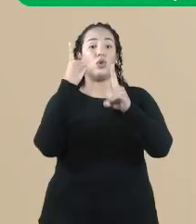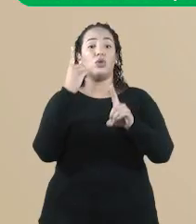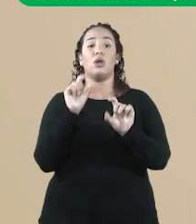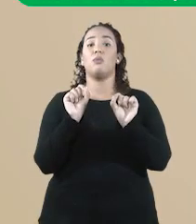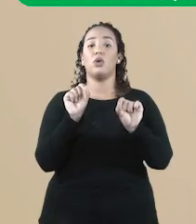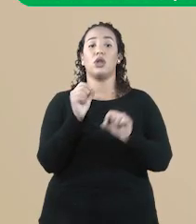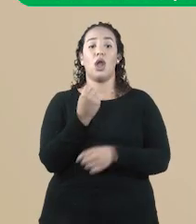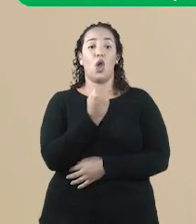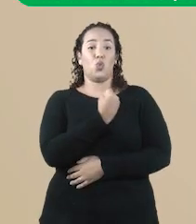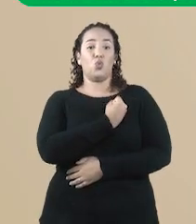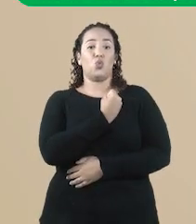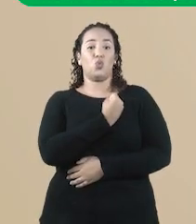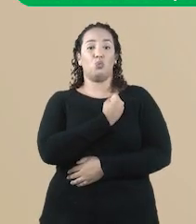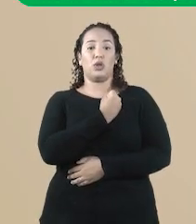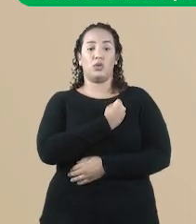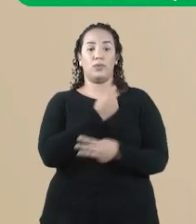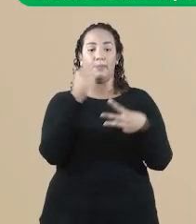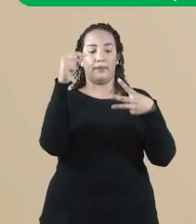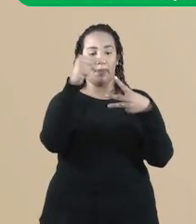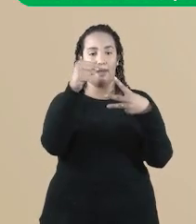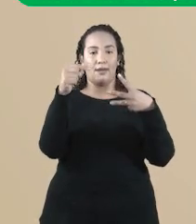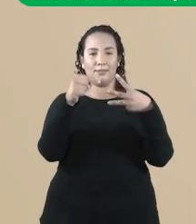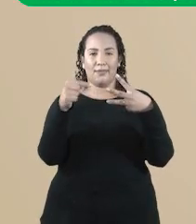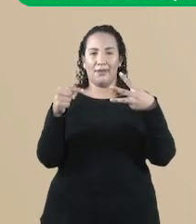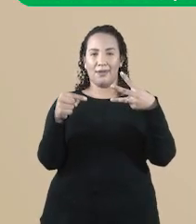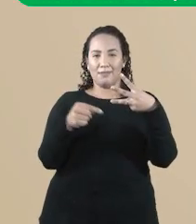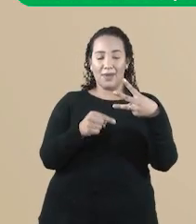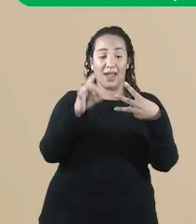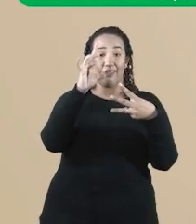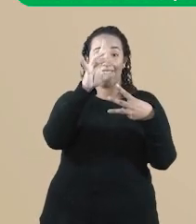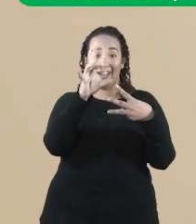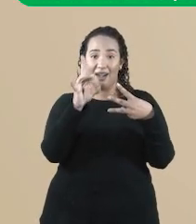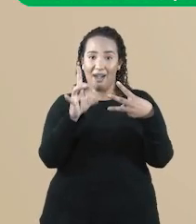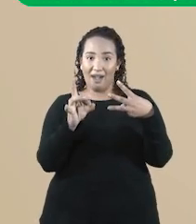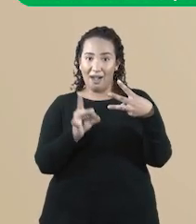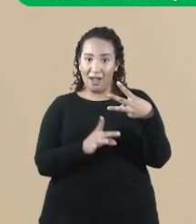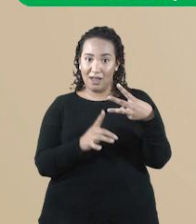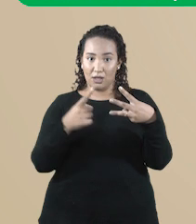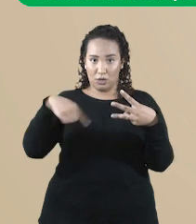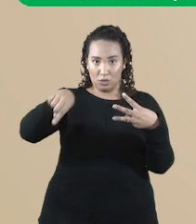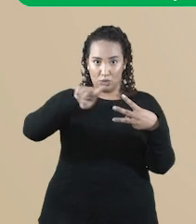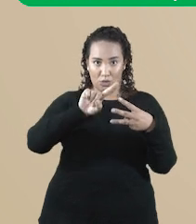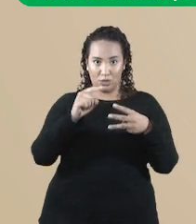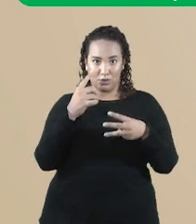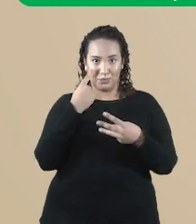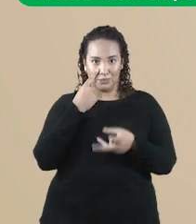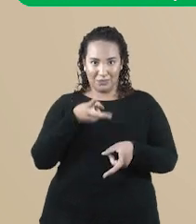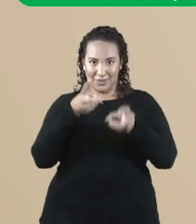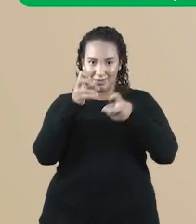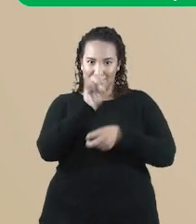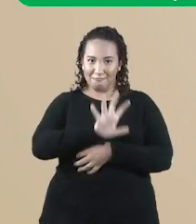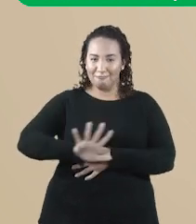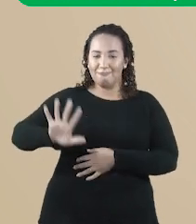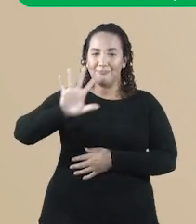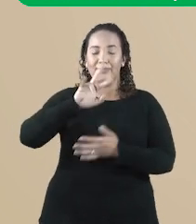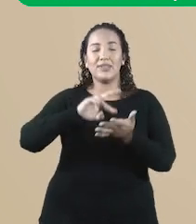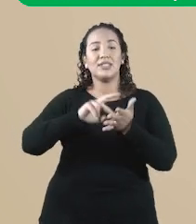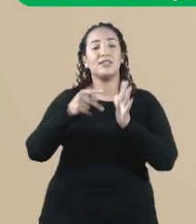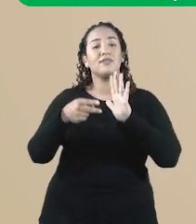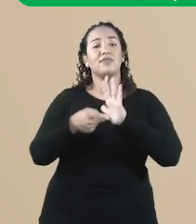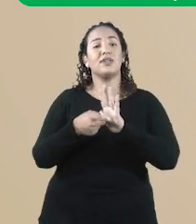verbete é o número da acepção. Ou seja, cada número desses que estamos vendo na imagem representa